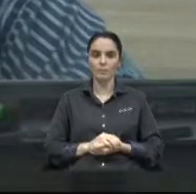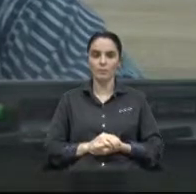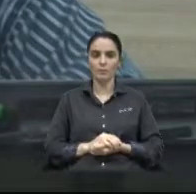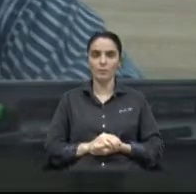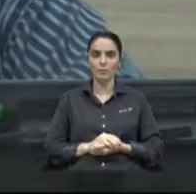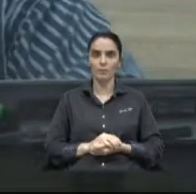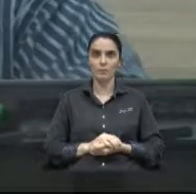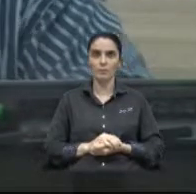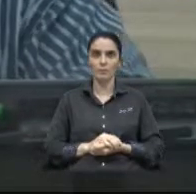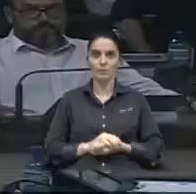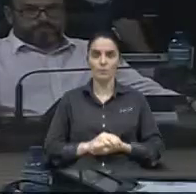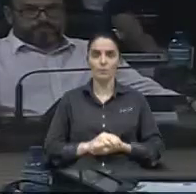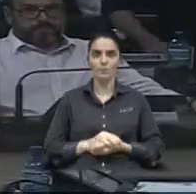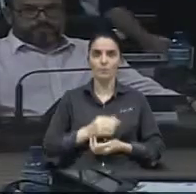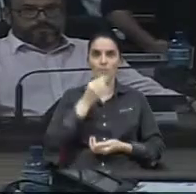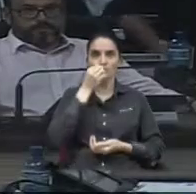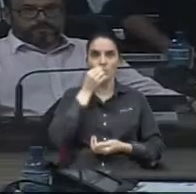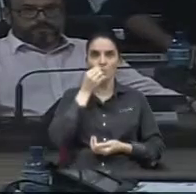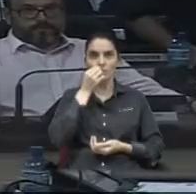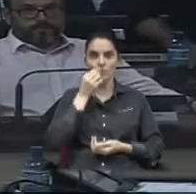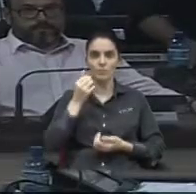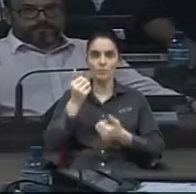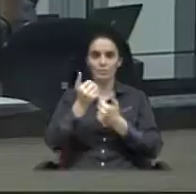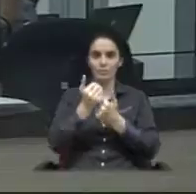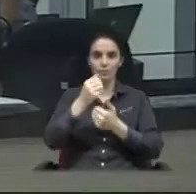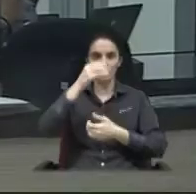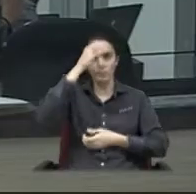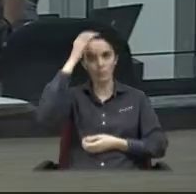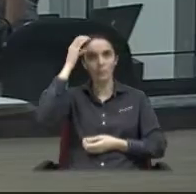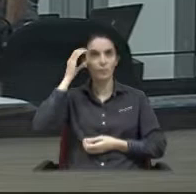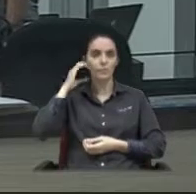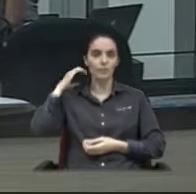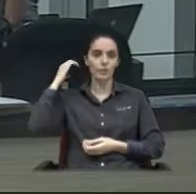Para vice-presidente Carolina Pontes.